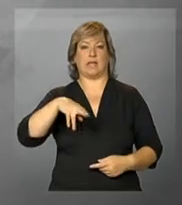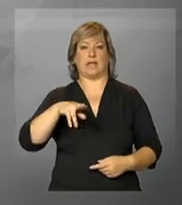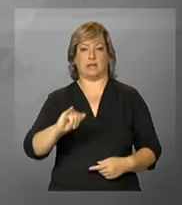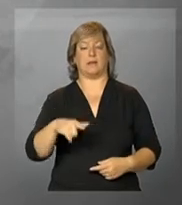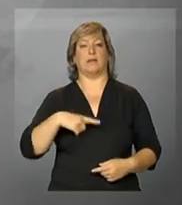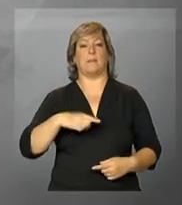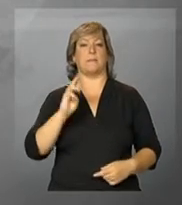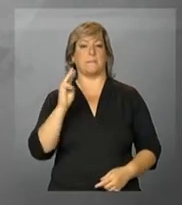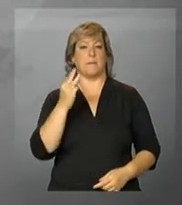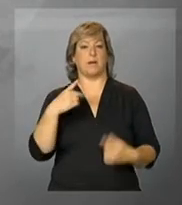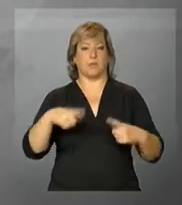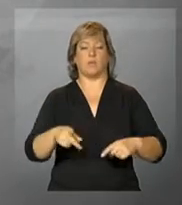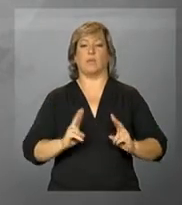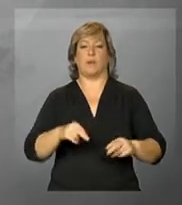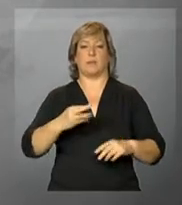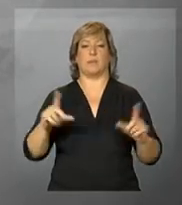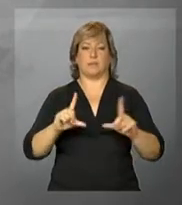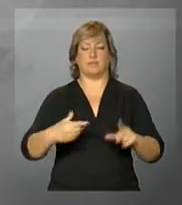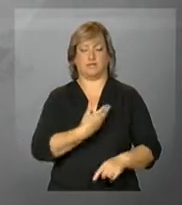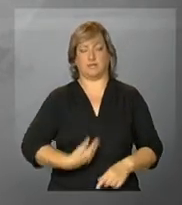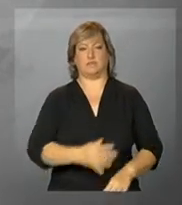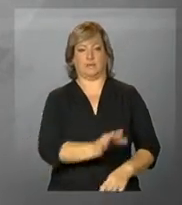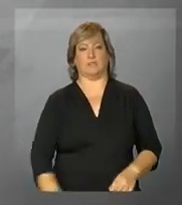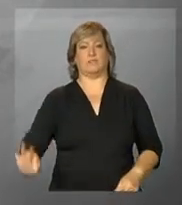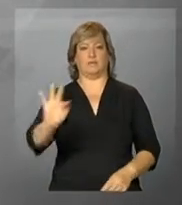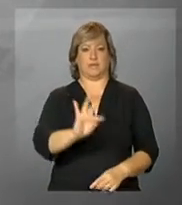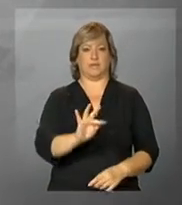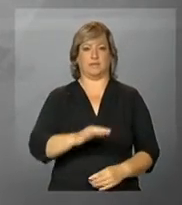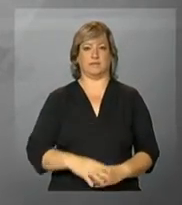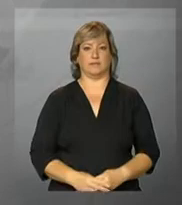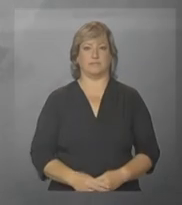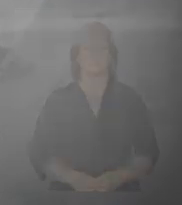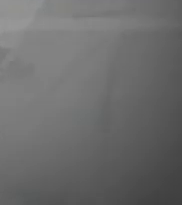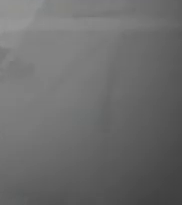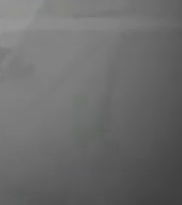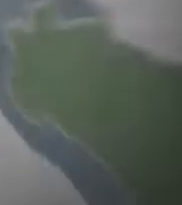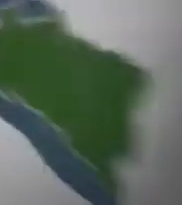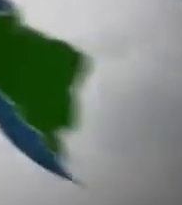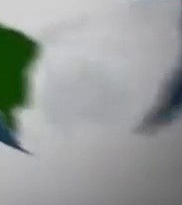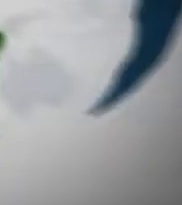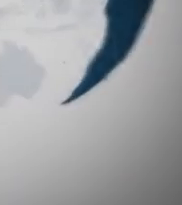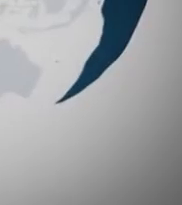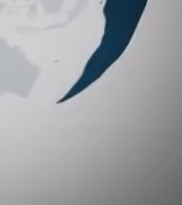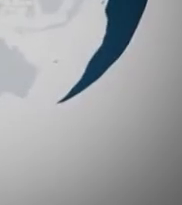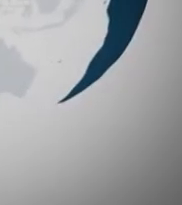em São Luís, no Maranhão. Continue na NBR, a TV do Governo Federal. Música.